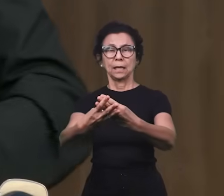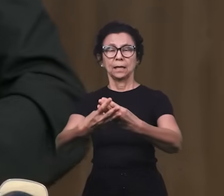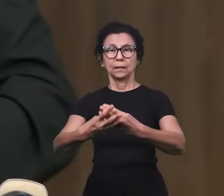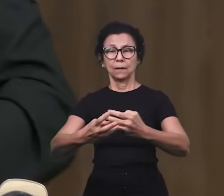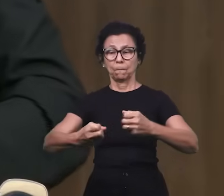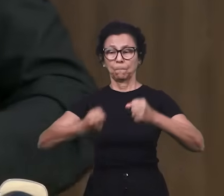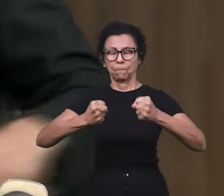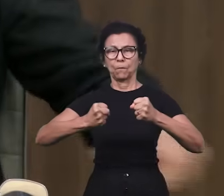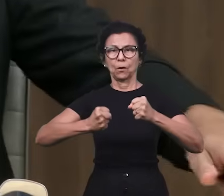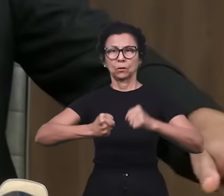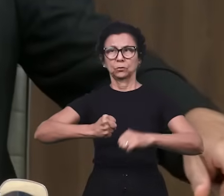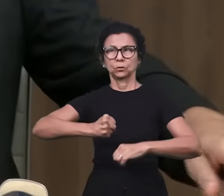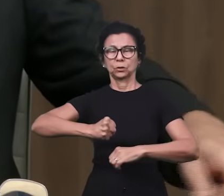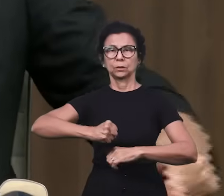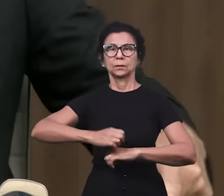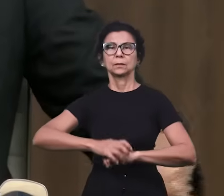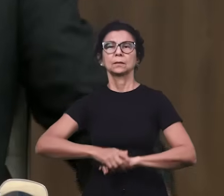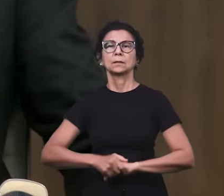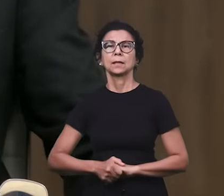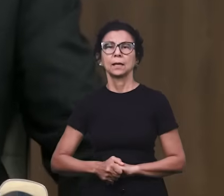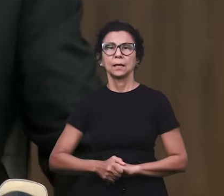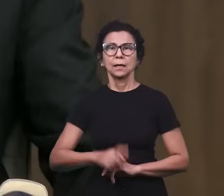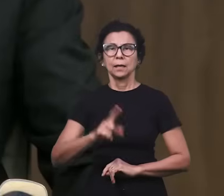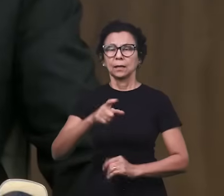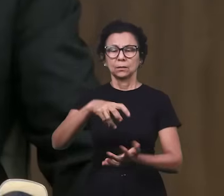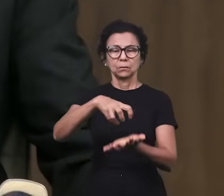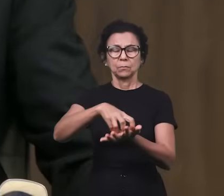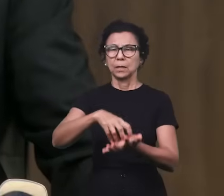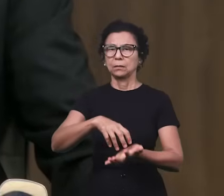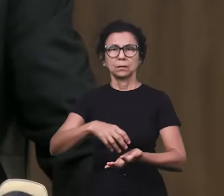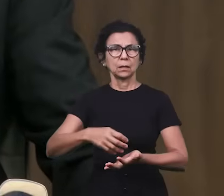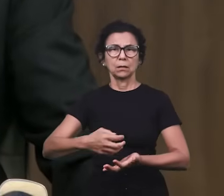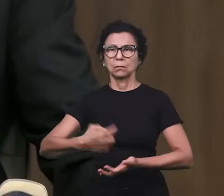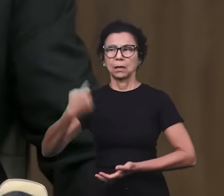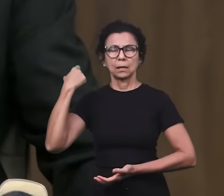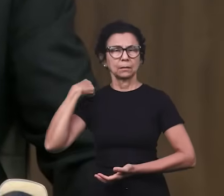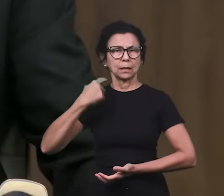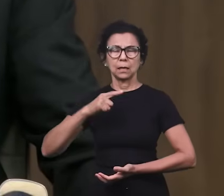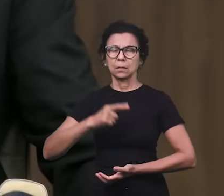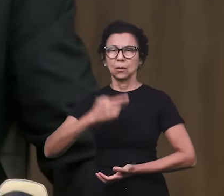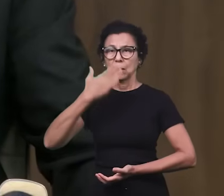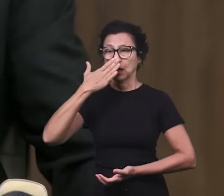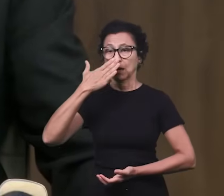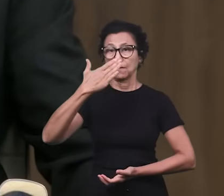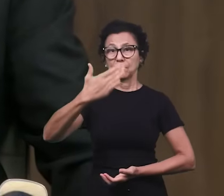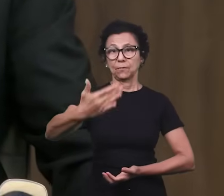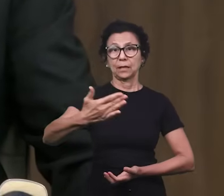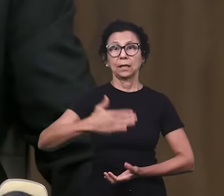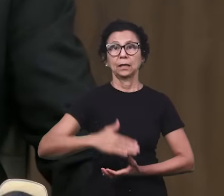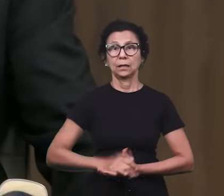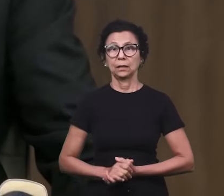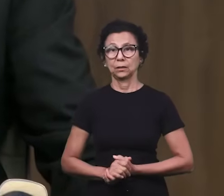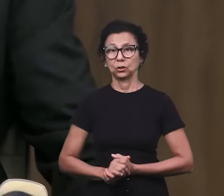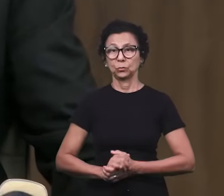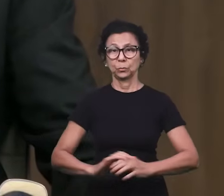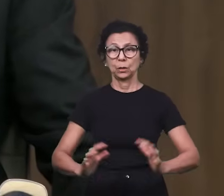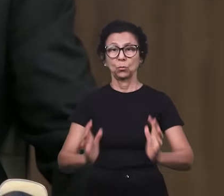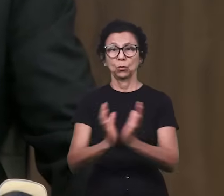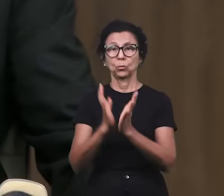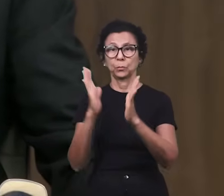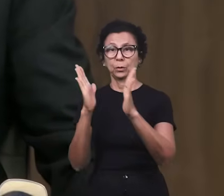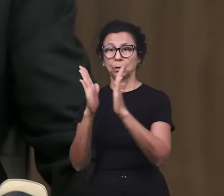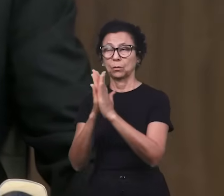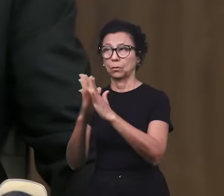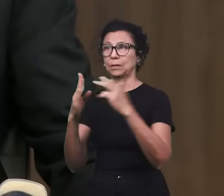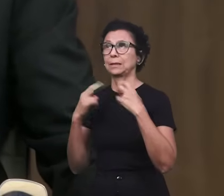no meio, Exato. não estava mais na frente, um pouco mais atrás. Nada é mais forte que a oração. A força está onde tem clamor,